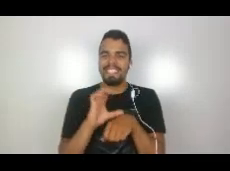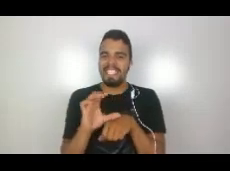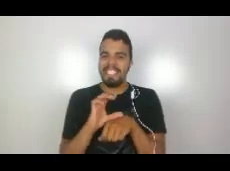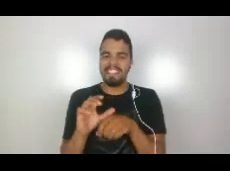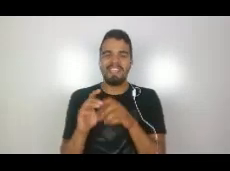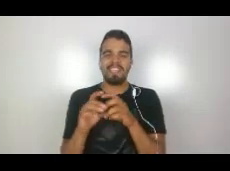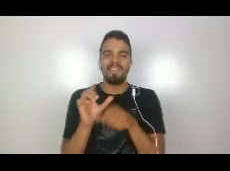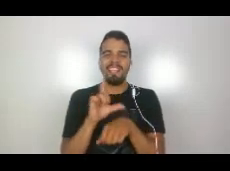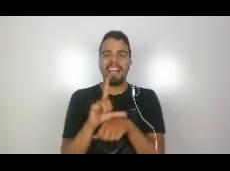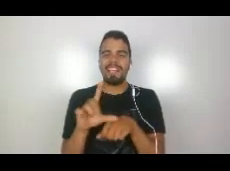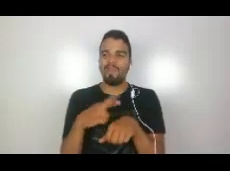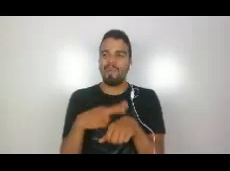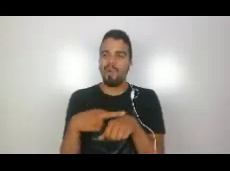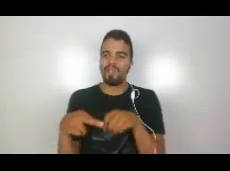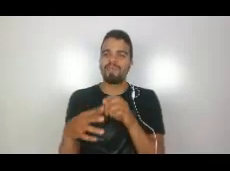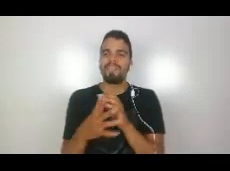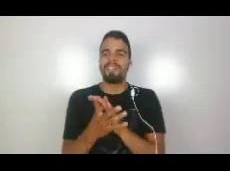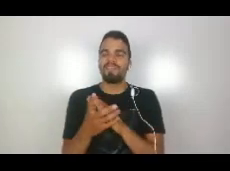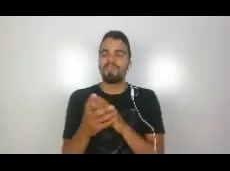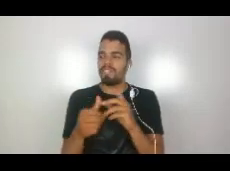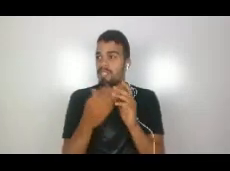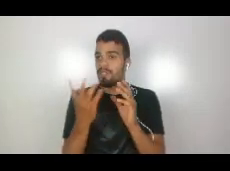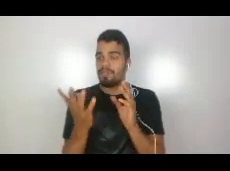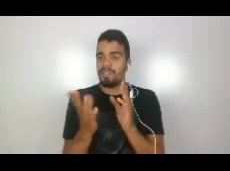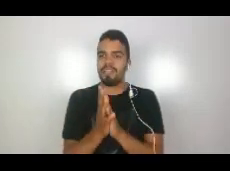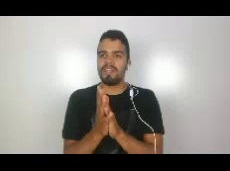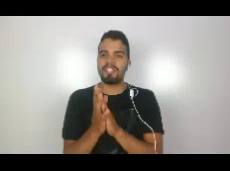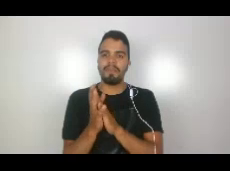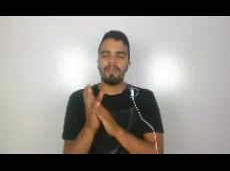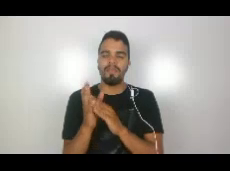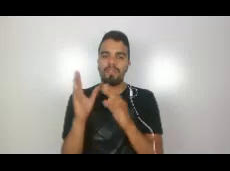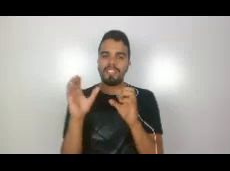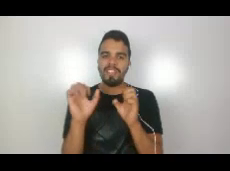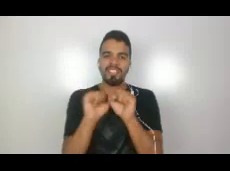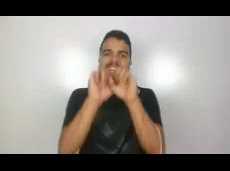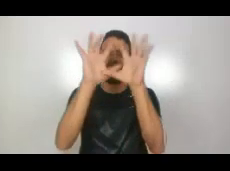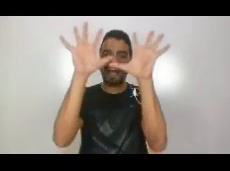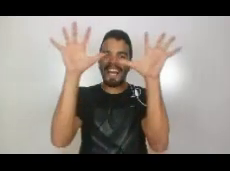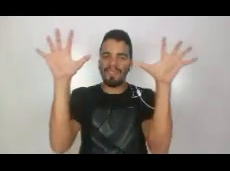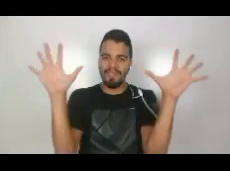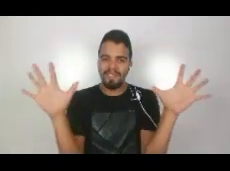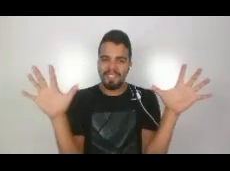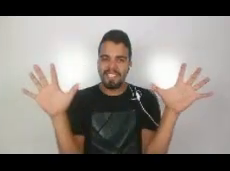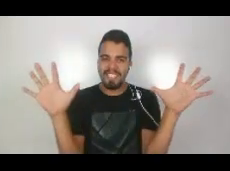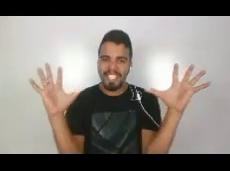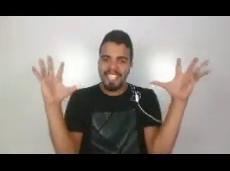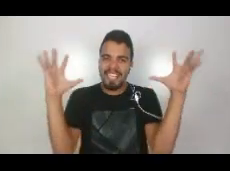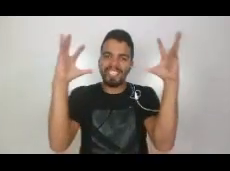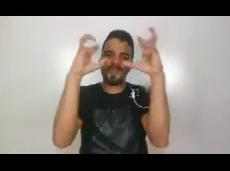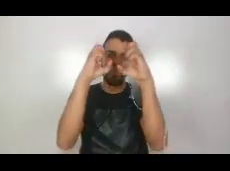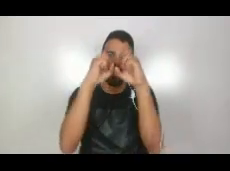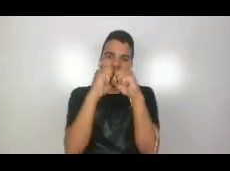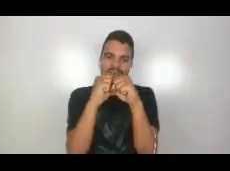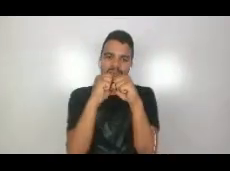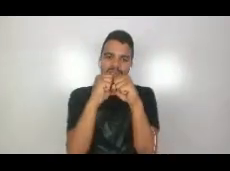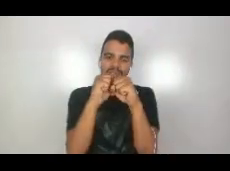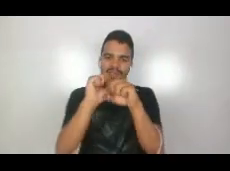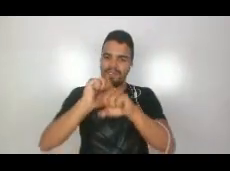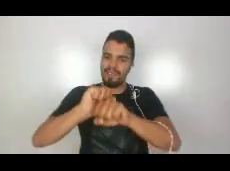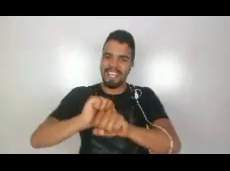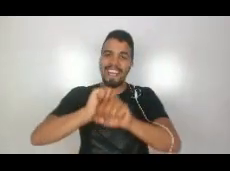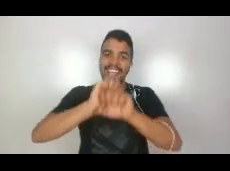do cinza, do lilás, do roxo. Nós utilizamos tudo isso e a gente também colocou o sinal de claro e escuro.